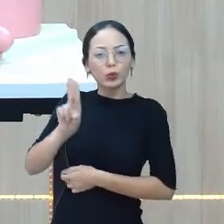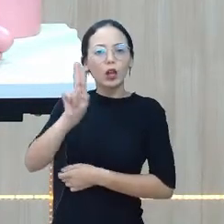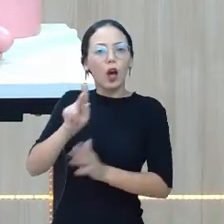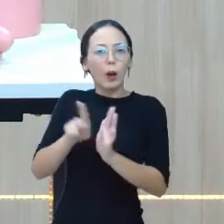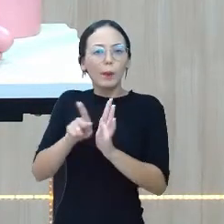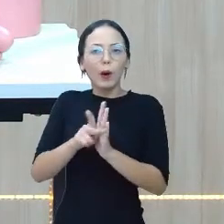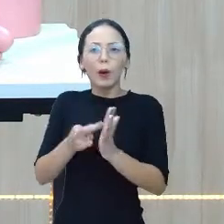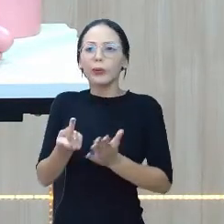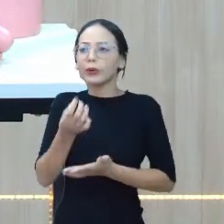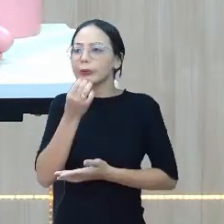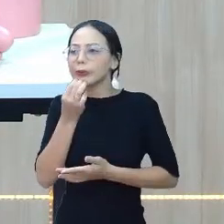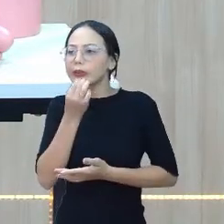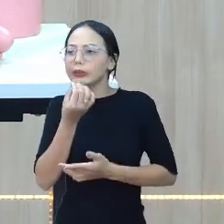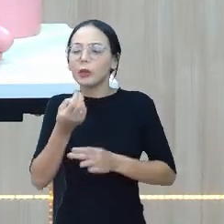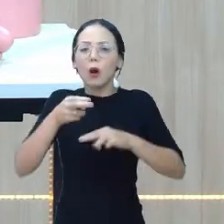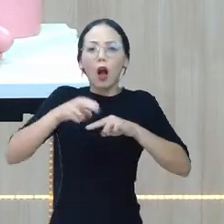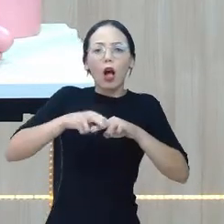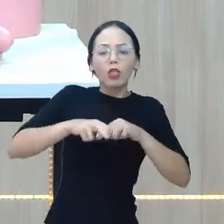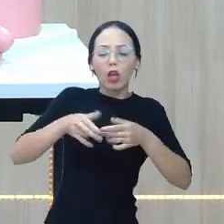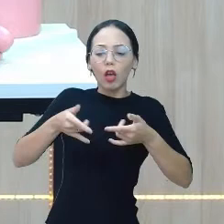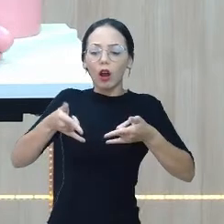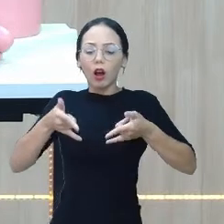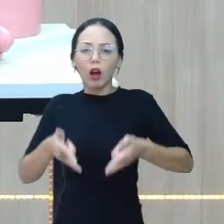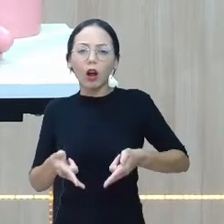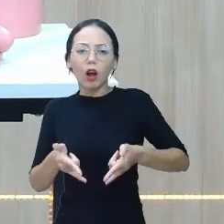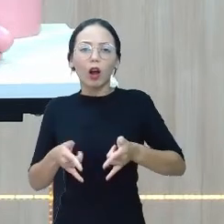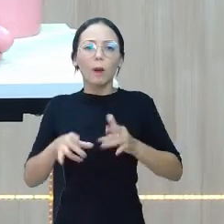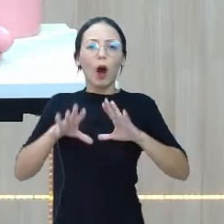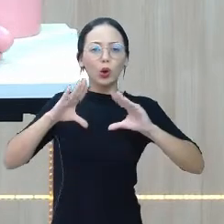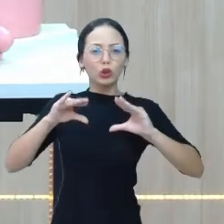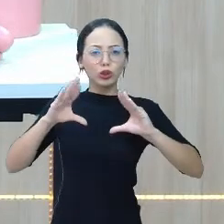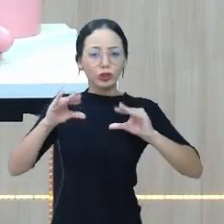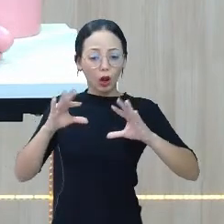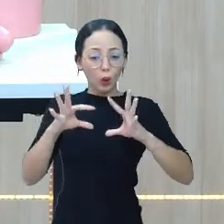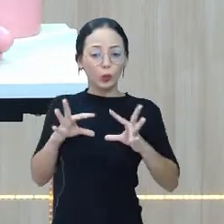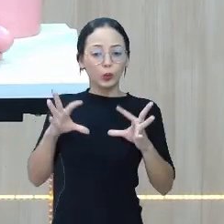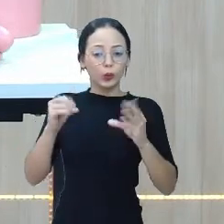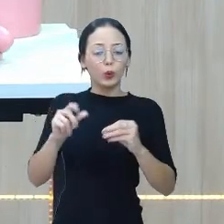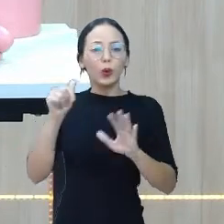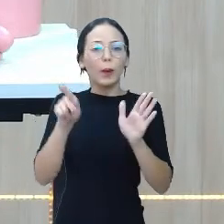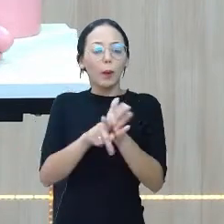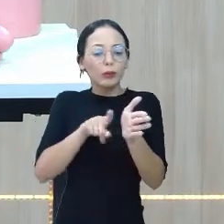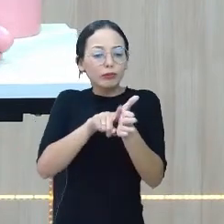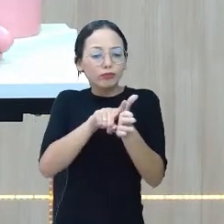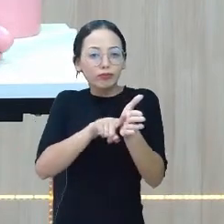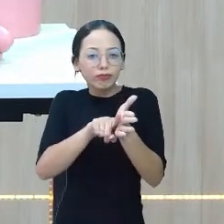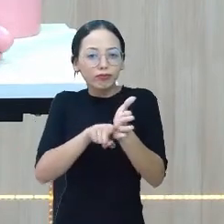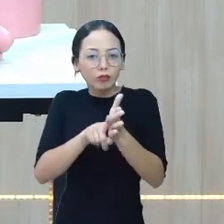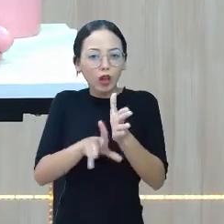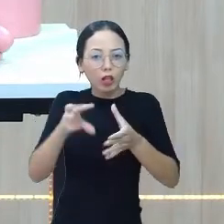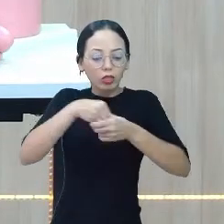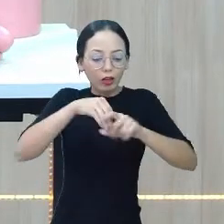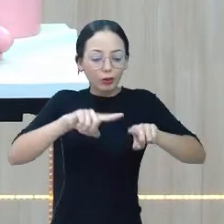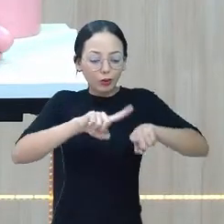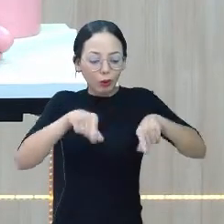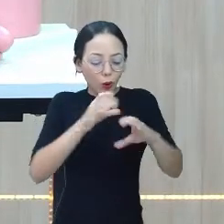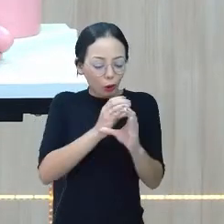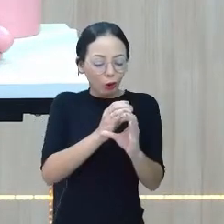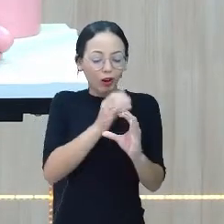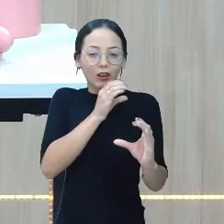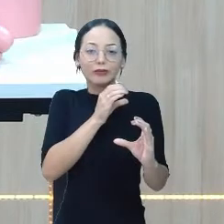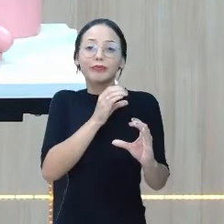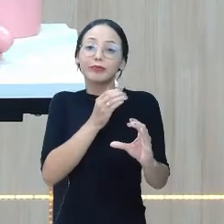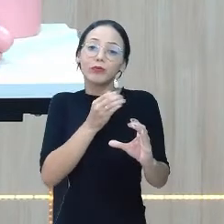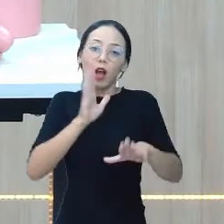cadeira, cama, né? A questão aí do colchão, tudo isso é feito em pesquisas em laboratório. Então, muitas